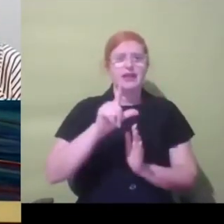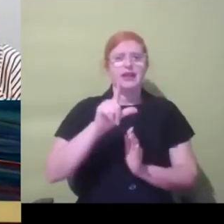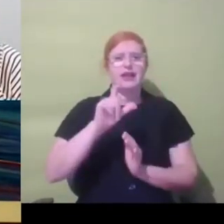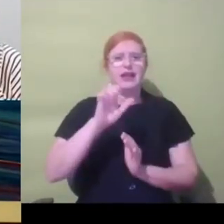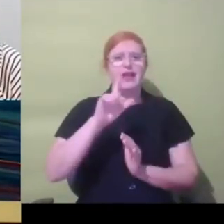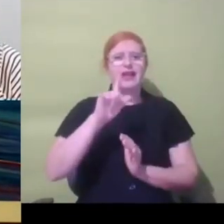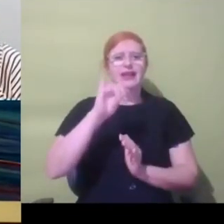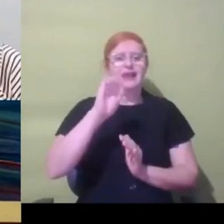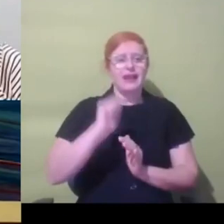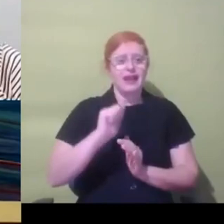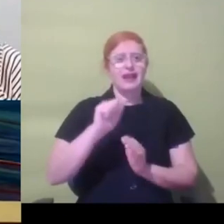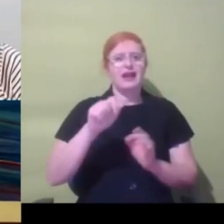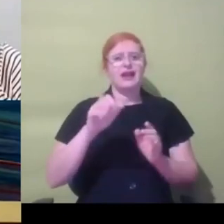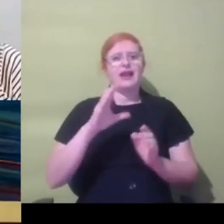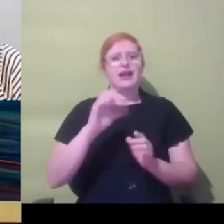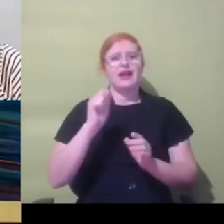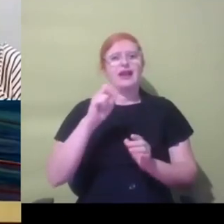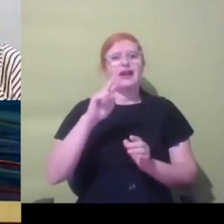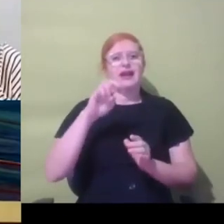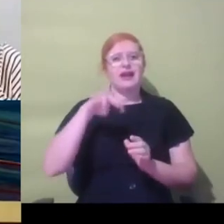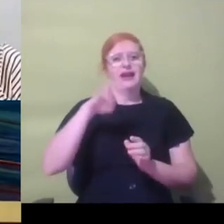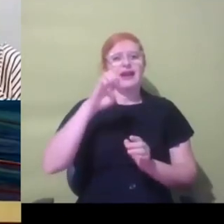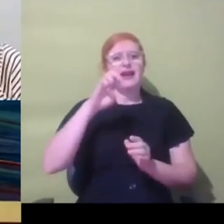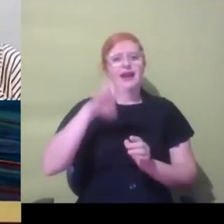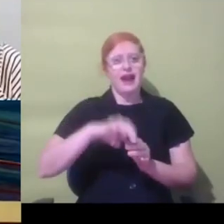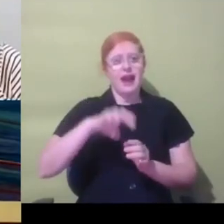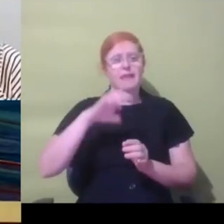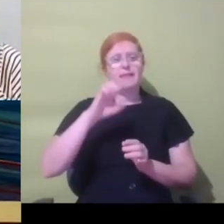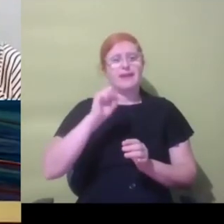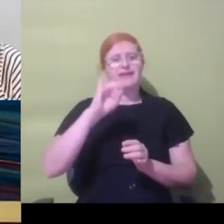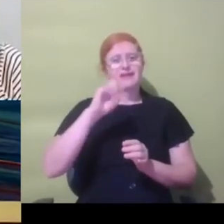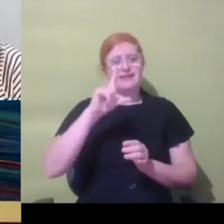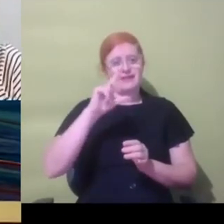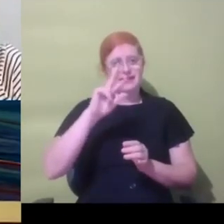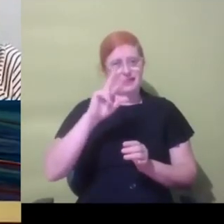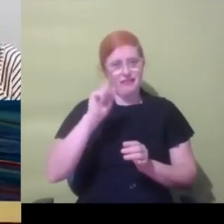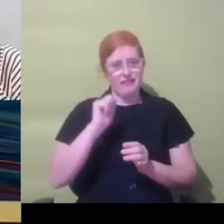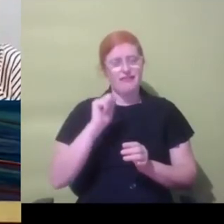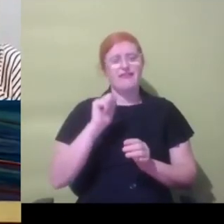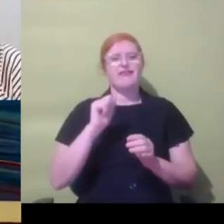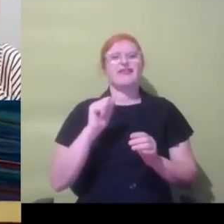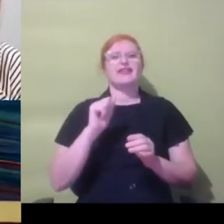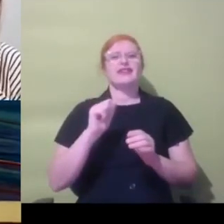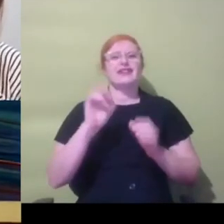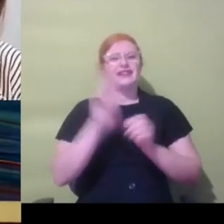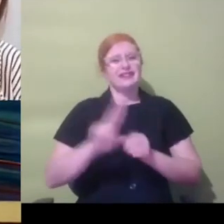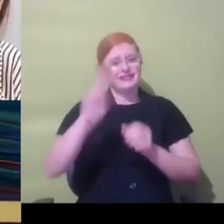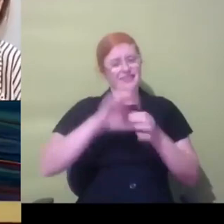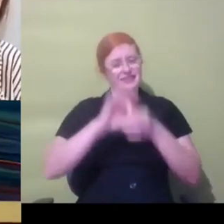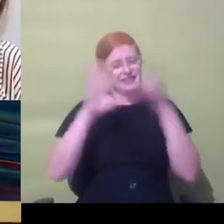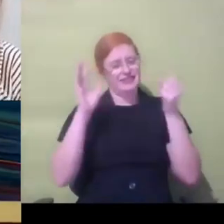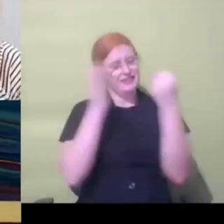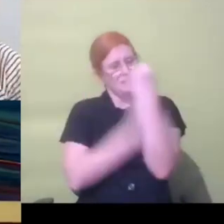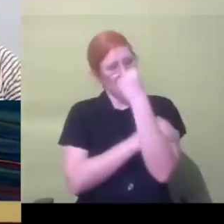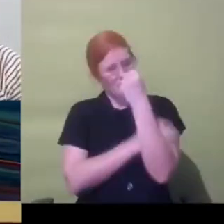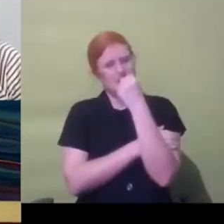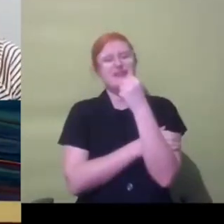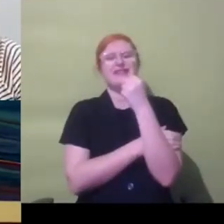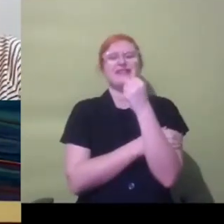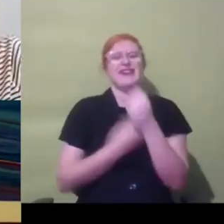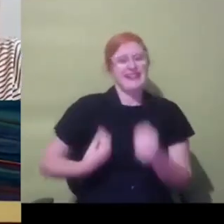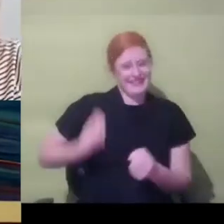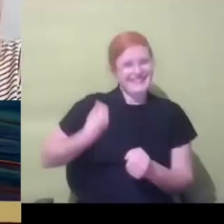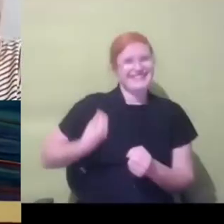2 textos, Carmen Silva, uma pensadora que é da Universidade Livre Feminista. Tá aqui vendo a gente, ó. Tá aqui vendo